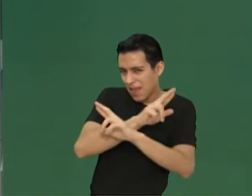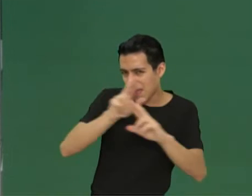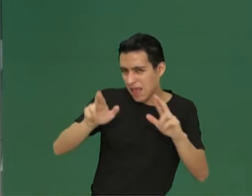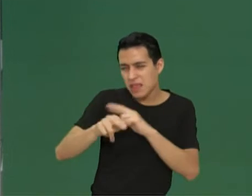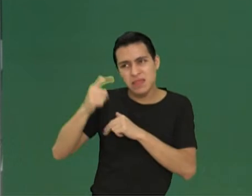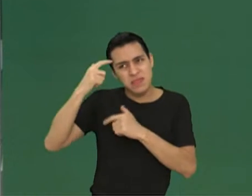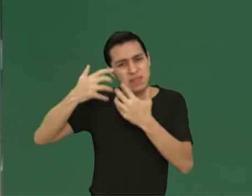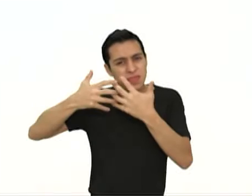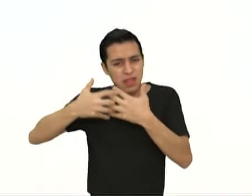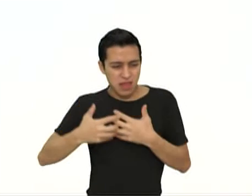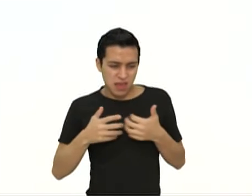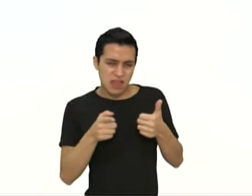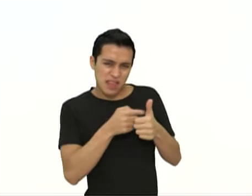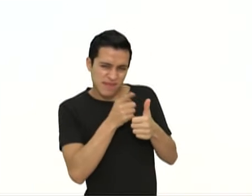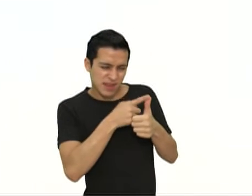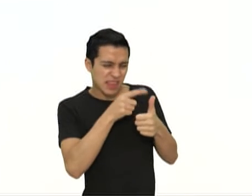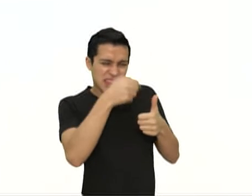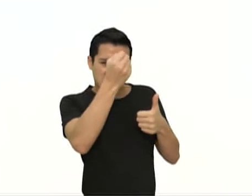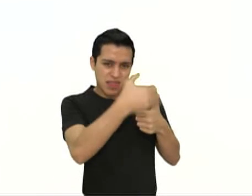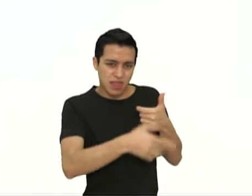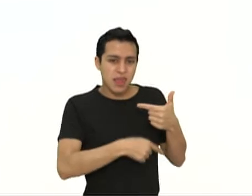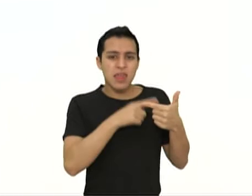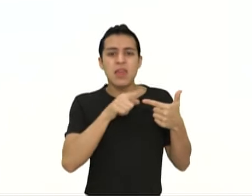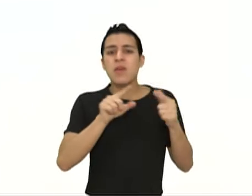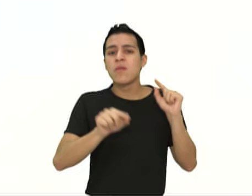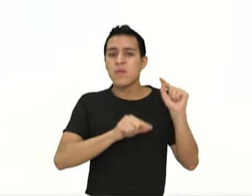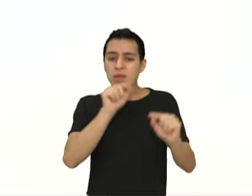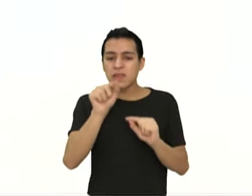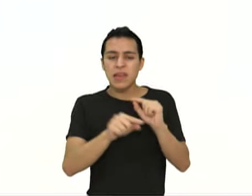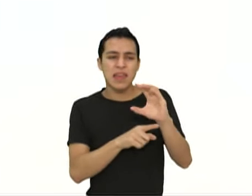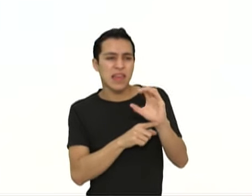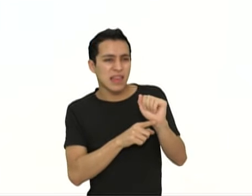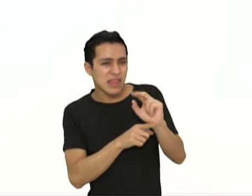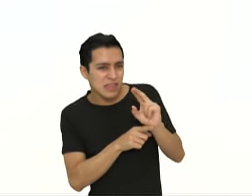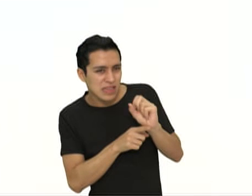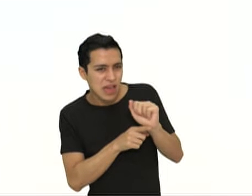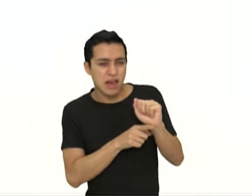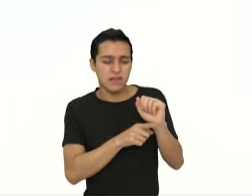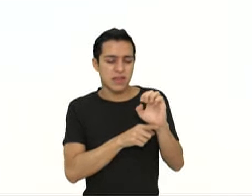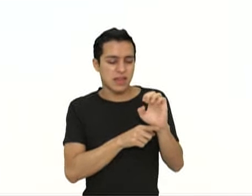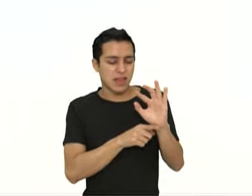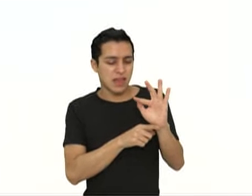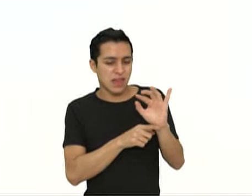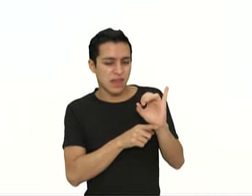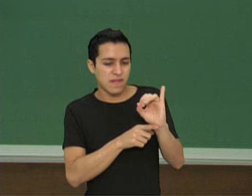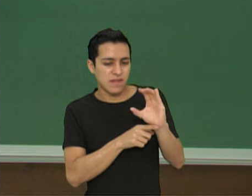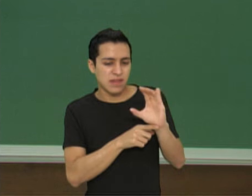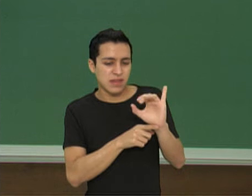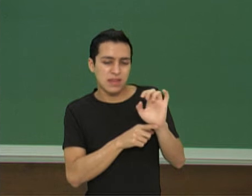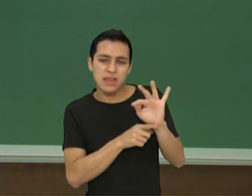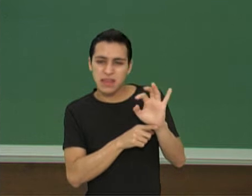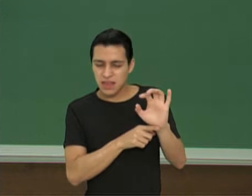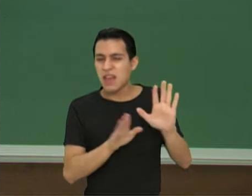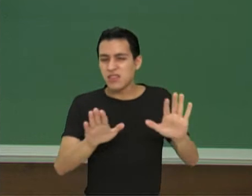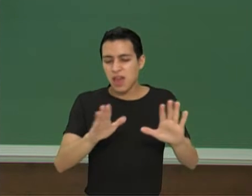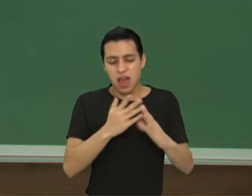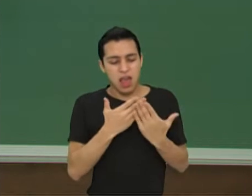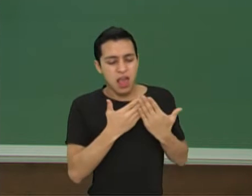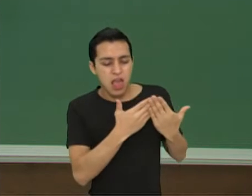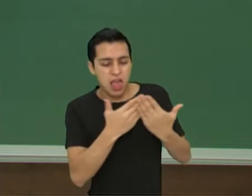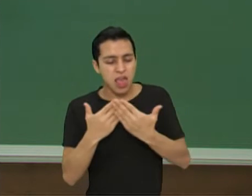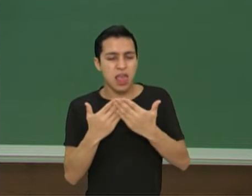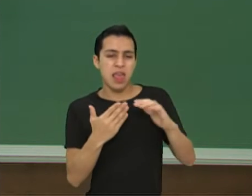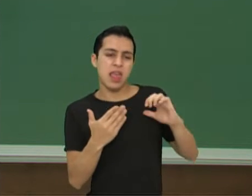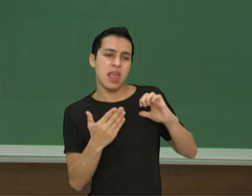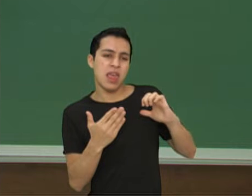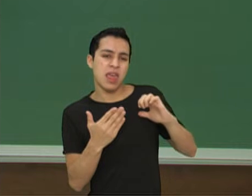lógica da primeira, é a causa eficiente. Nós estudamos, nós revisamos, na verdade, dentro da ética do Aristóteles, a teoria